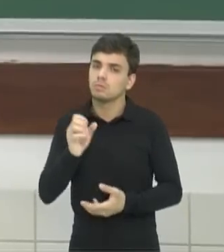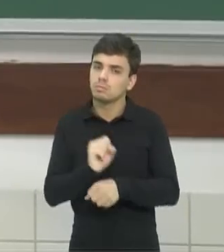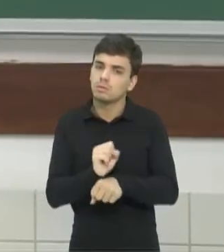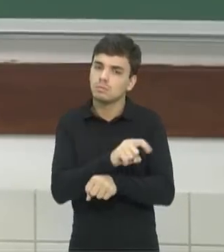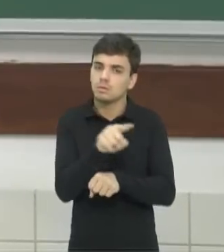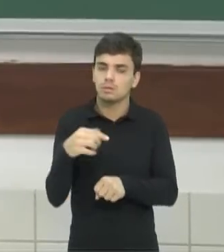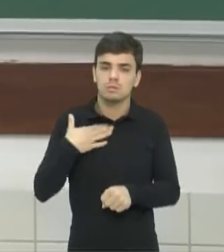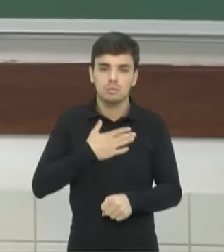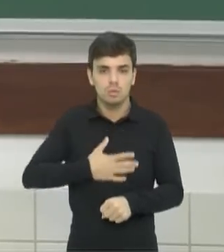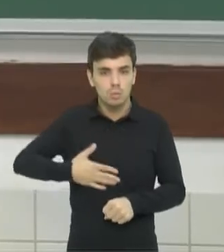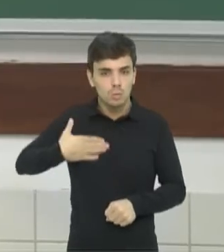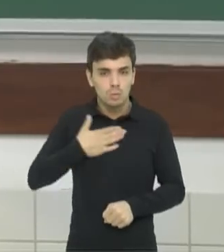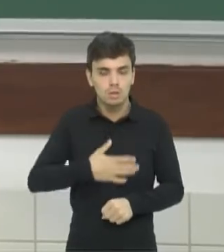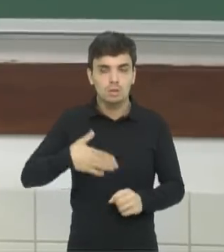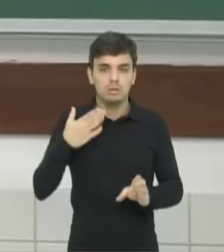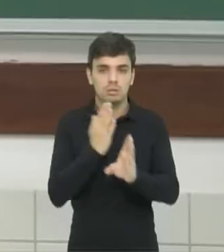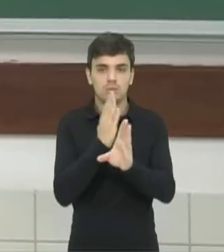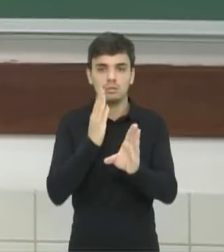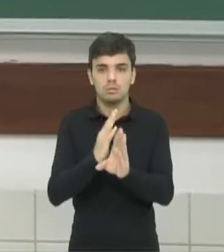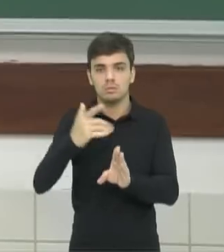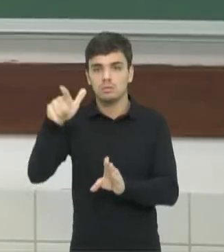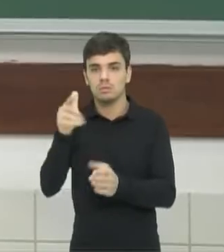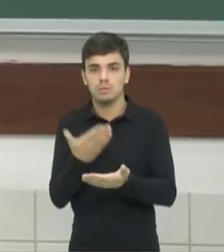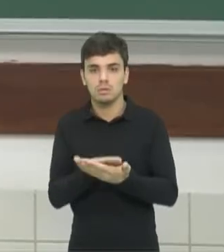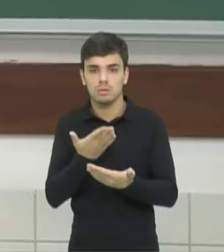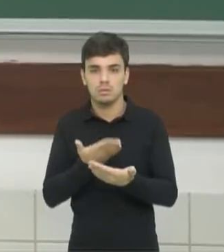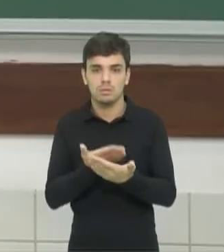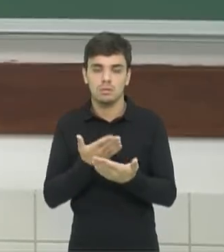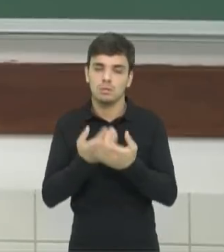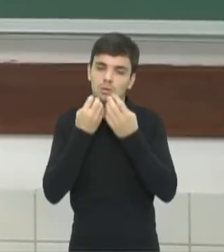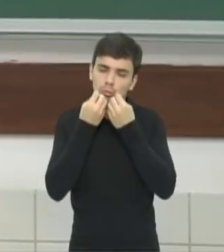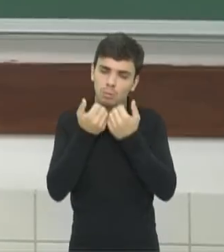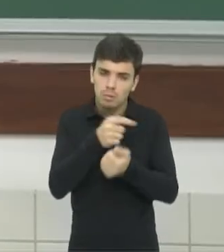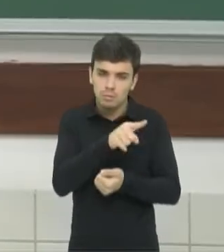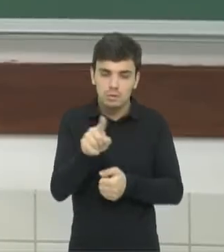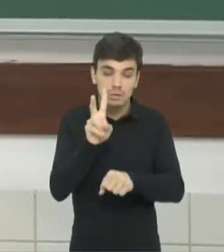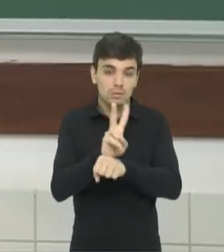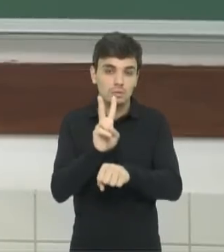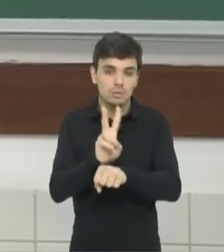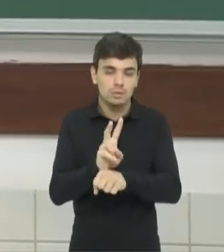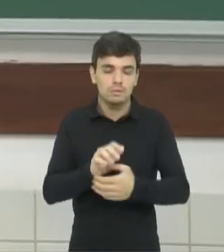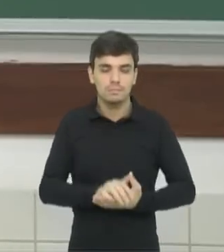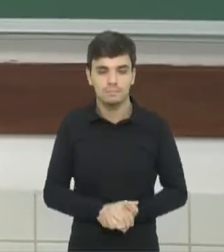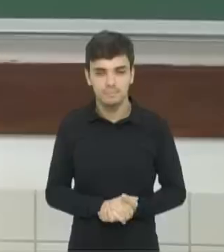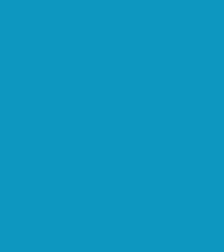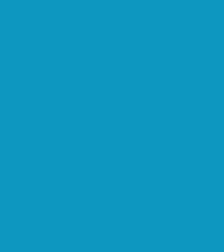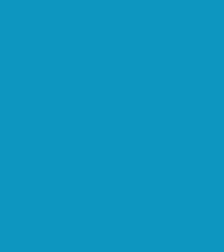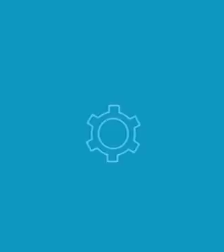gostado. Nos vemos já nas próximas aulas. Tudo de bom. Se protejam, gente.